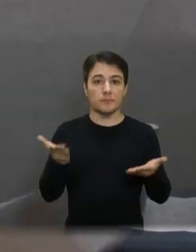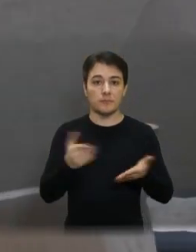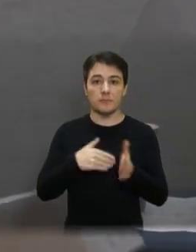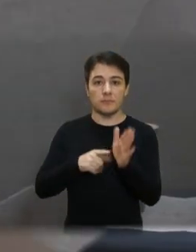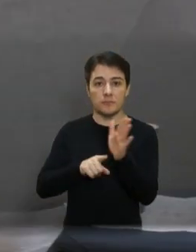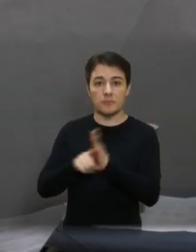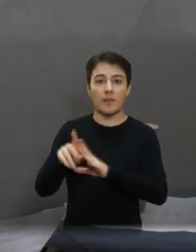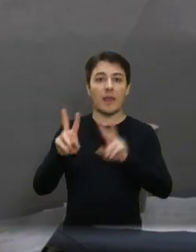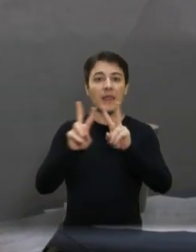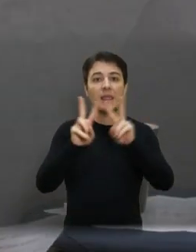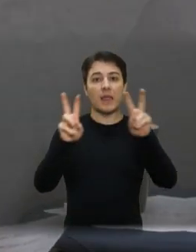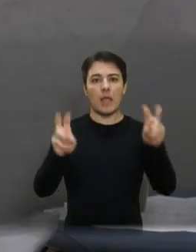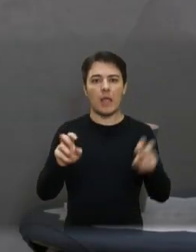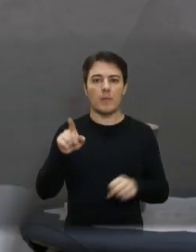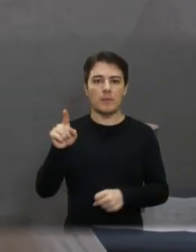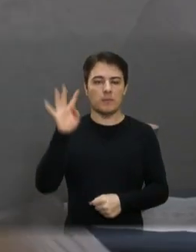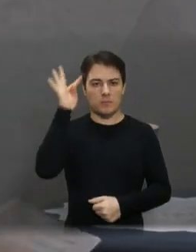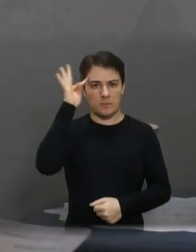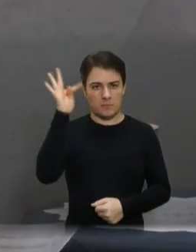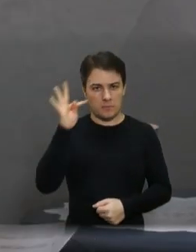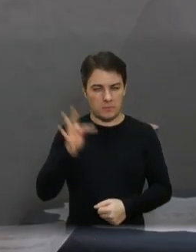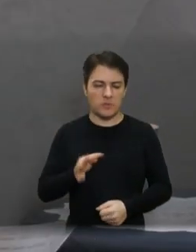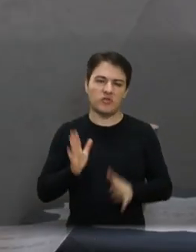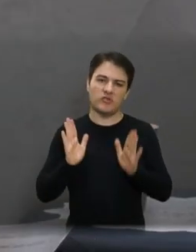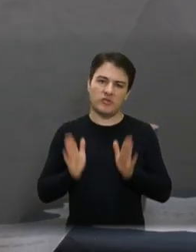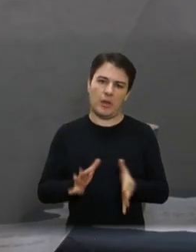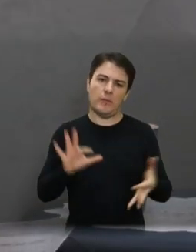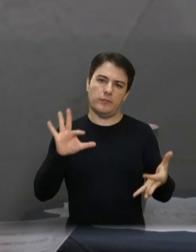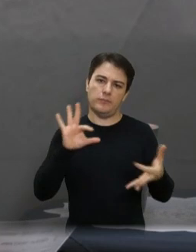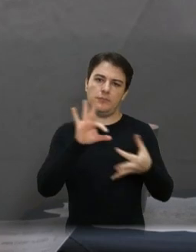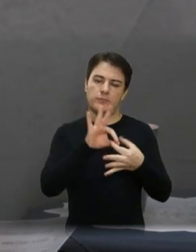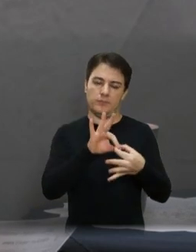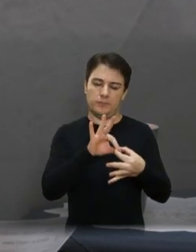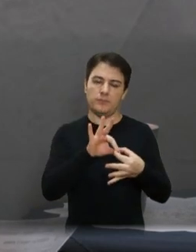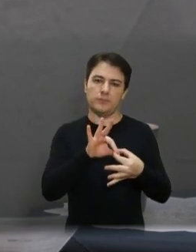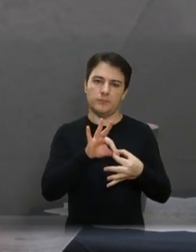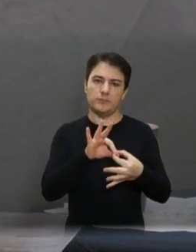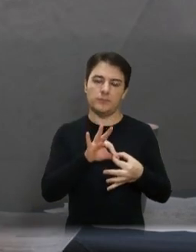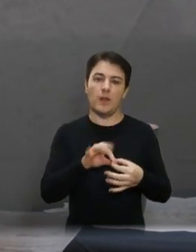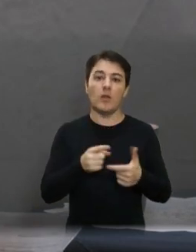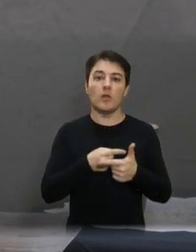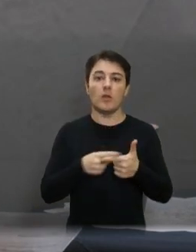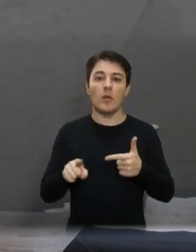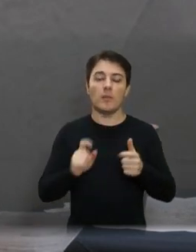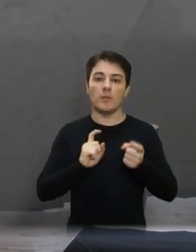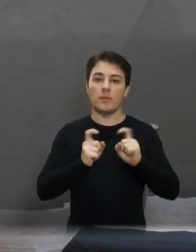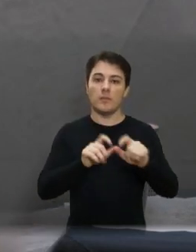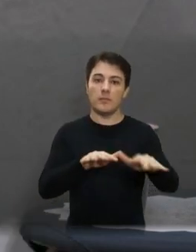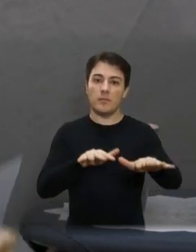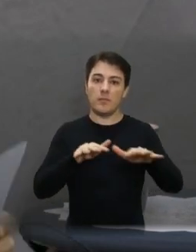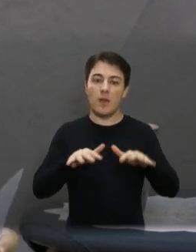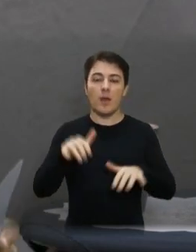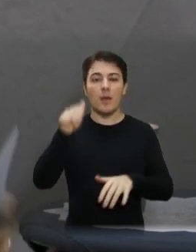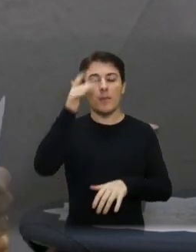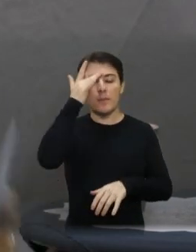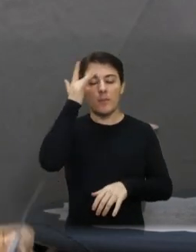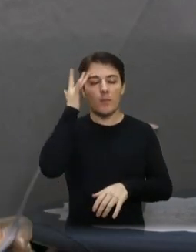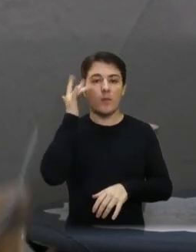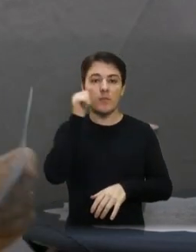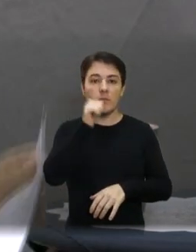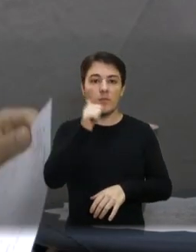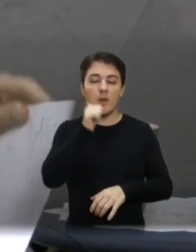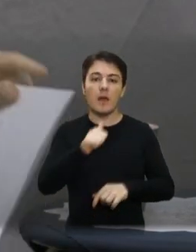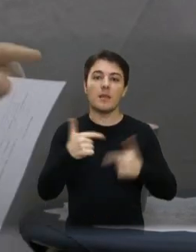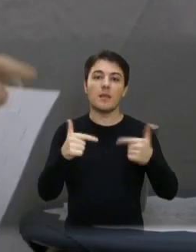de algumas temáticas onde a Tainara Faria tem em ações é audiência pública situação das trabalhadoras